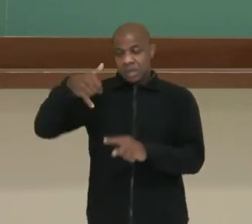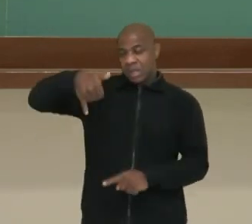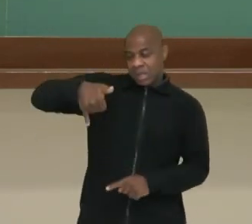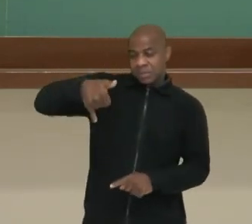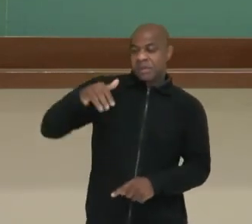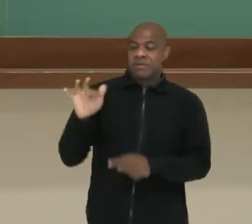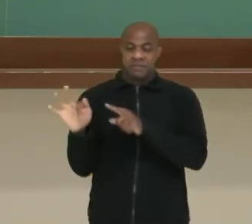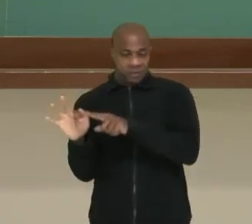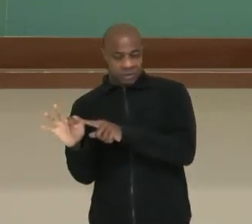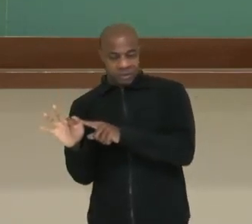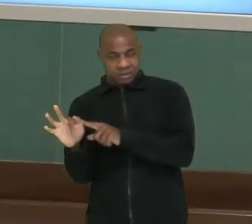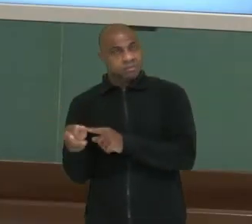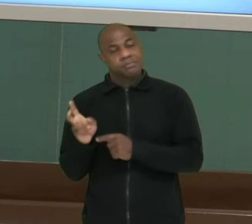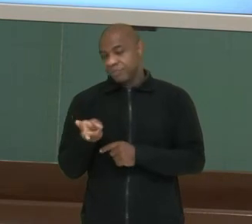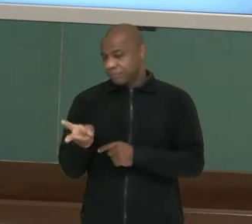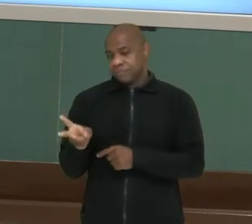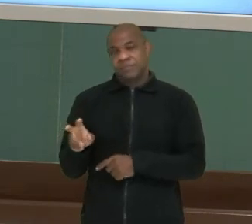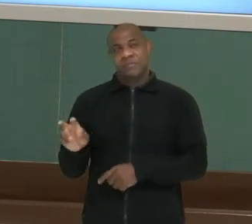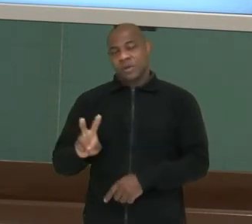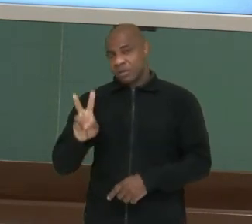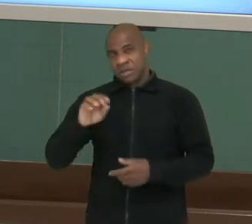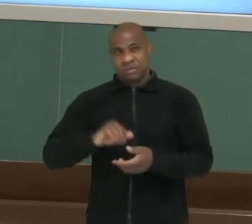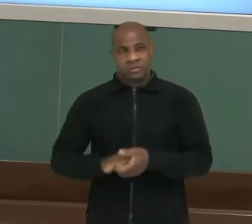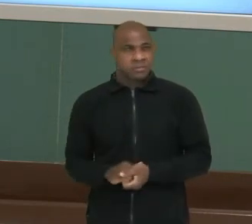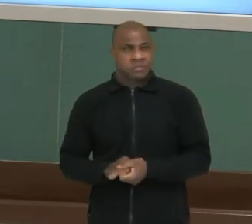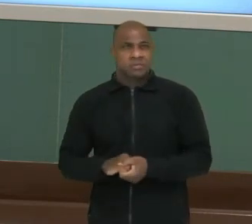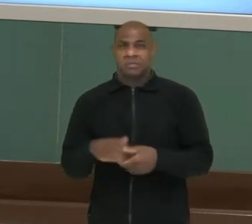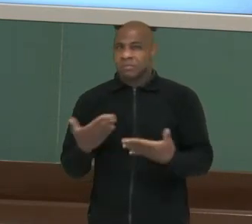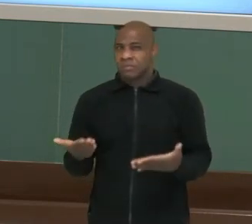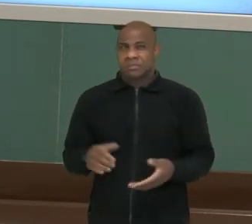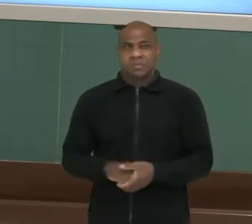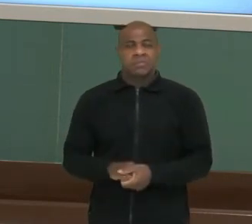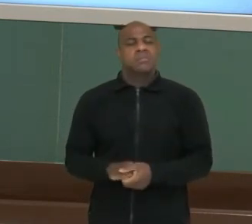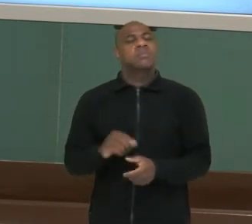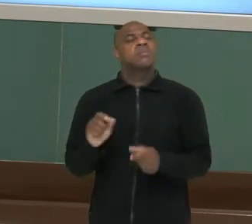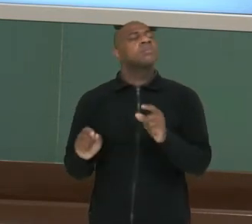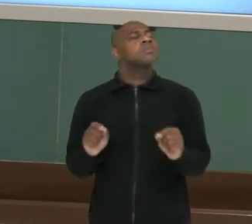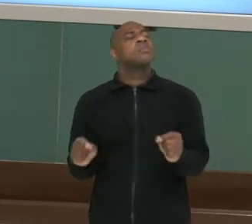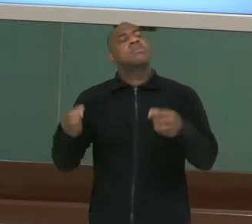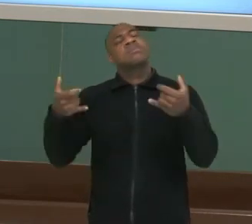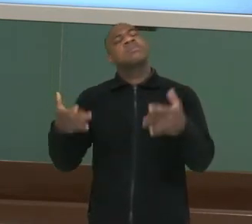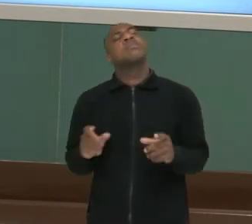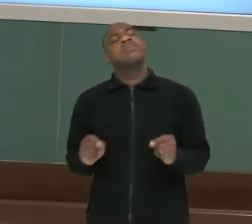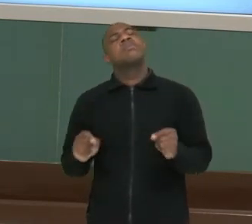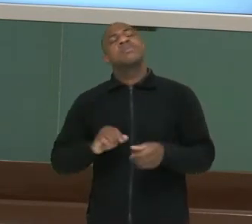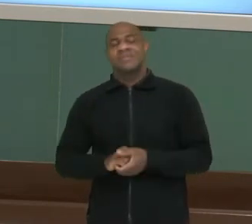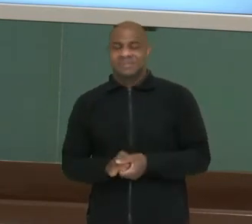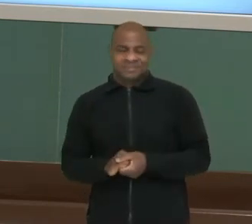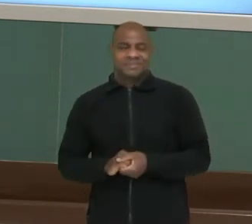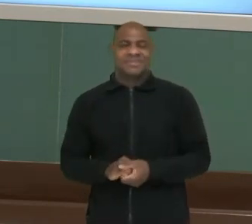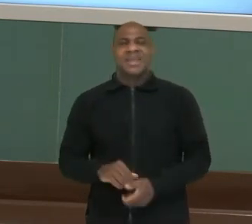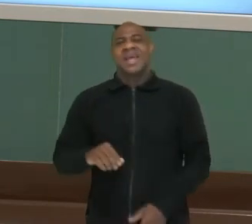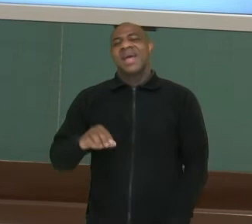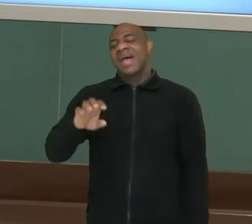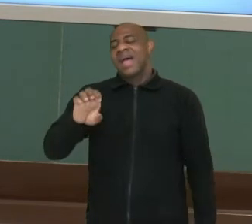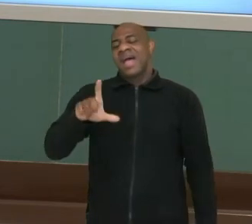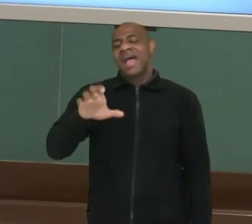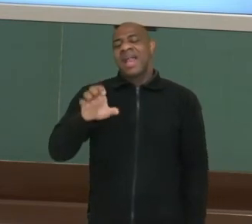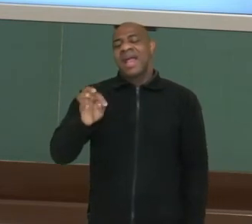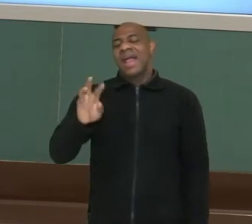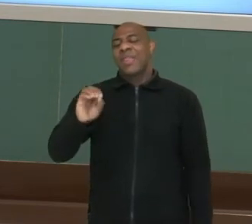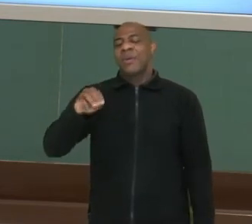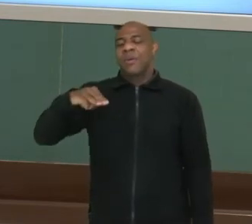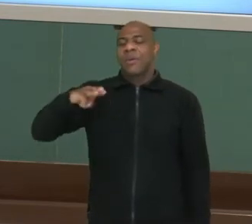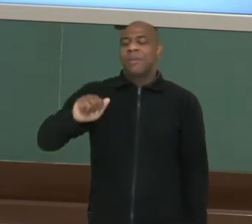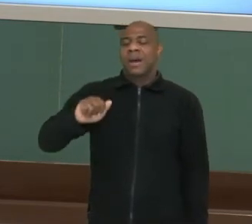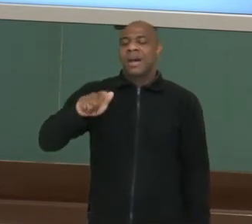mesma velocidade. Se você pegou isso, vamos falar ainda um pouquinho das ondas eletromagnéticas. Por exemplo, pessoal,